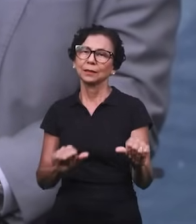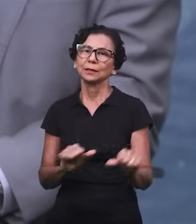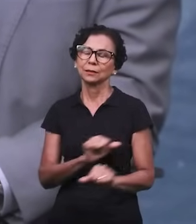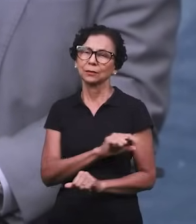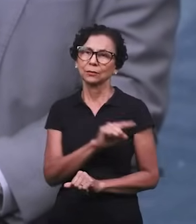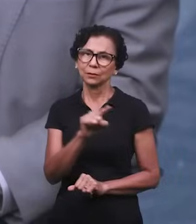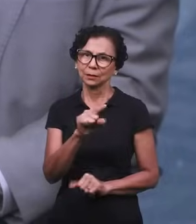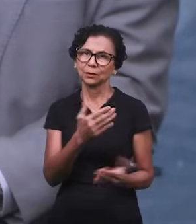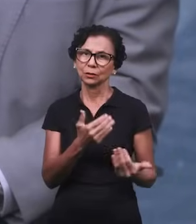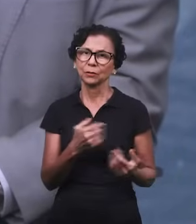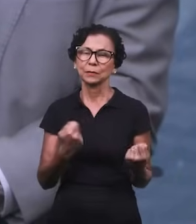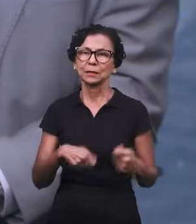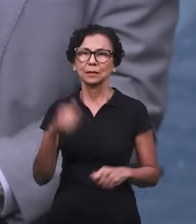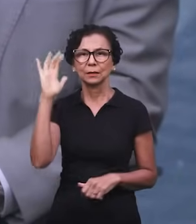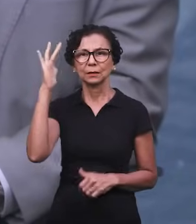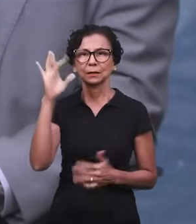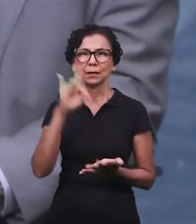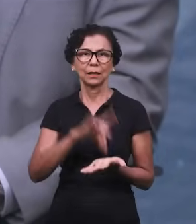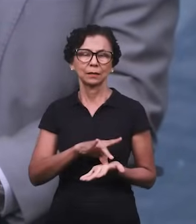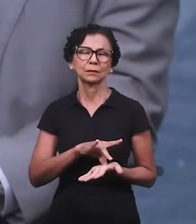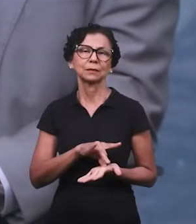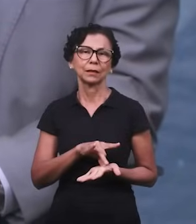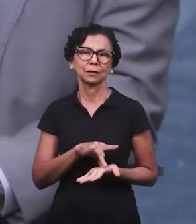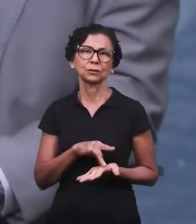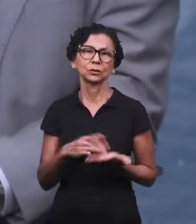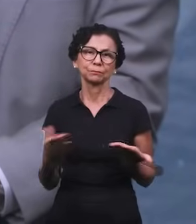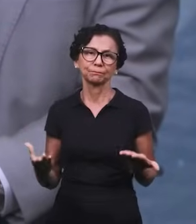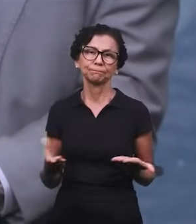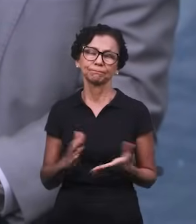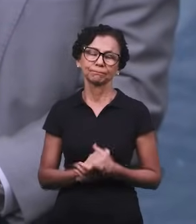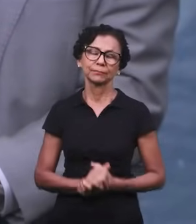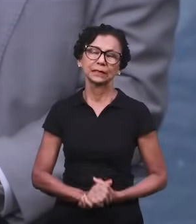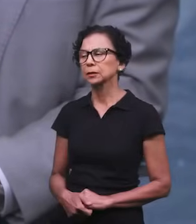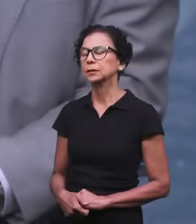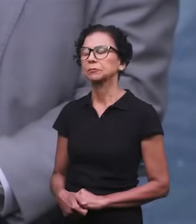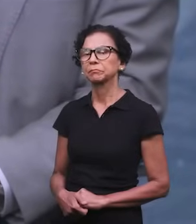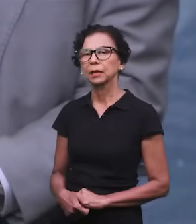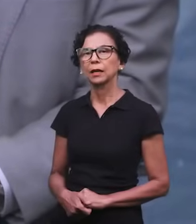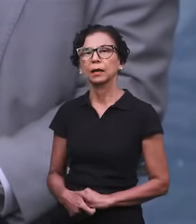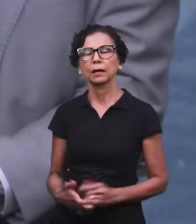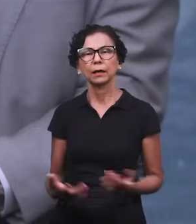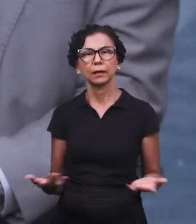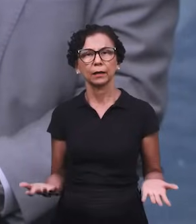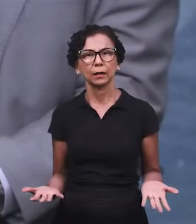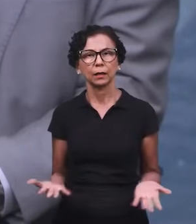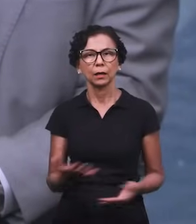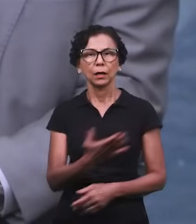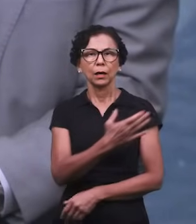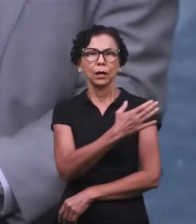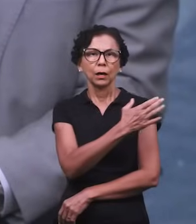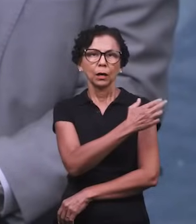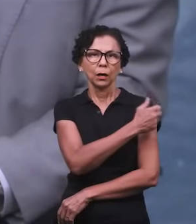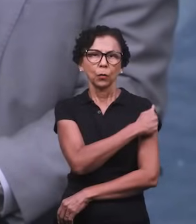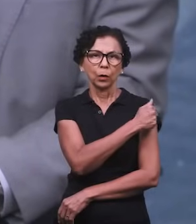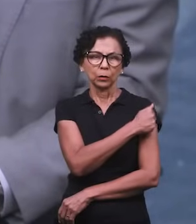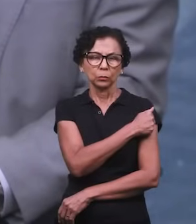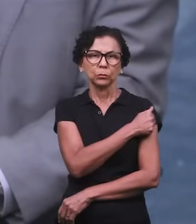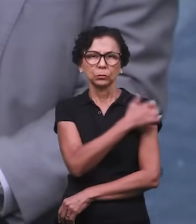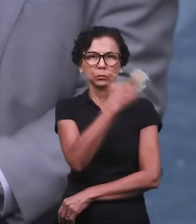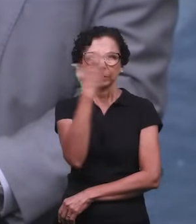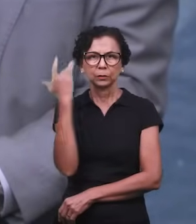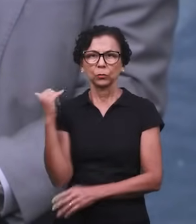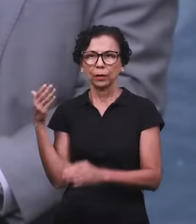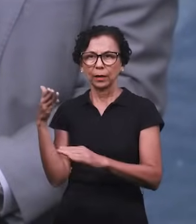Sim, quando o aluno ingressa numa faculdade particular, é comum que essa faculdade replique